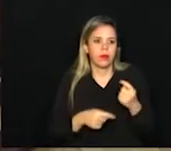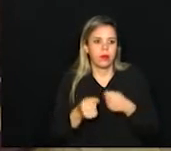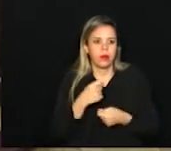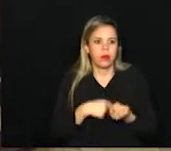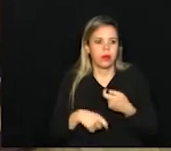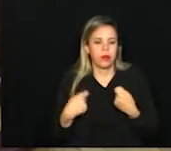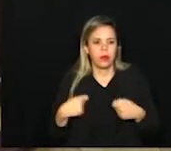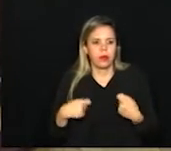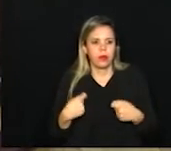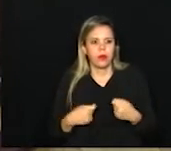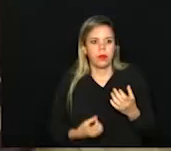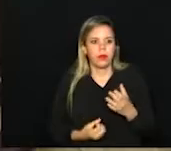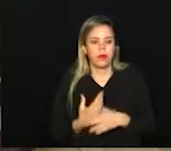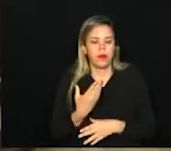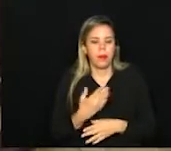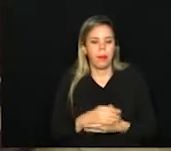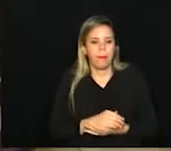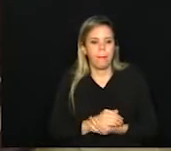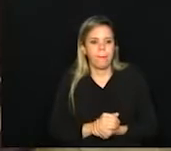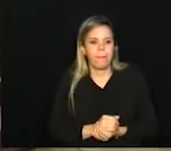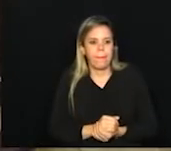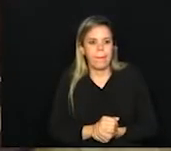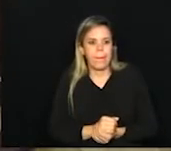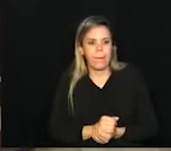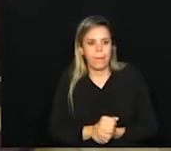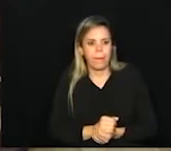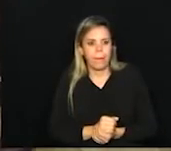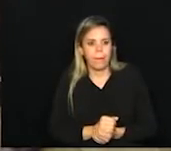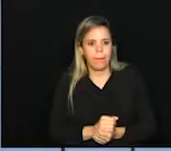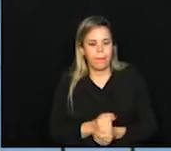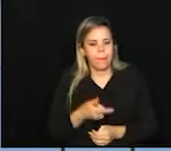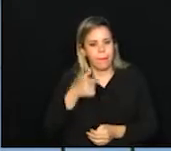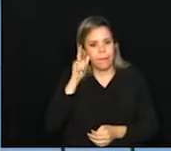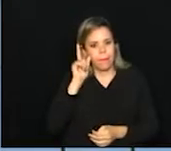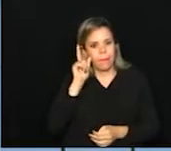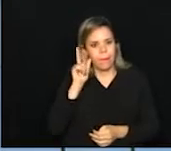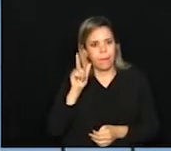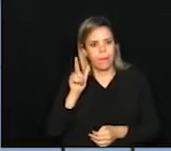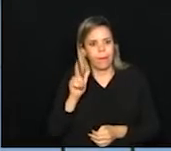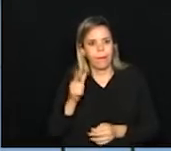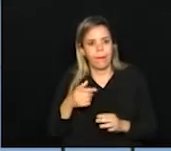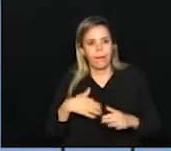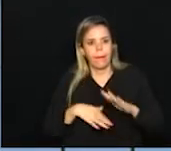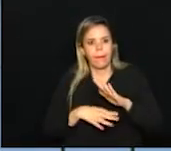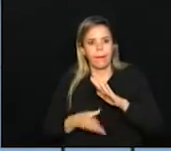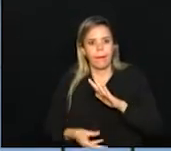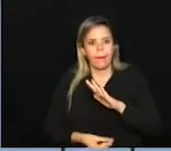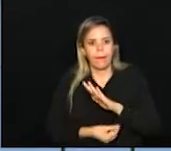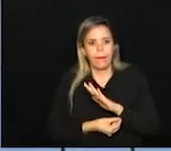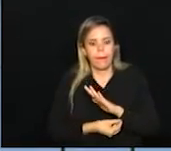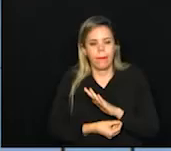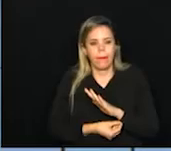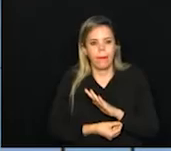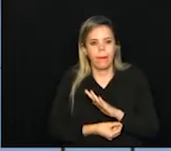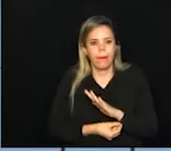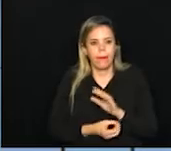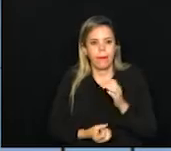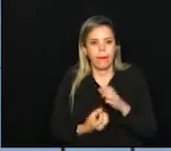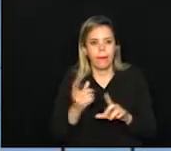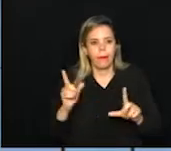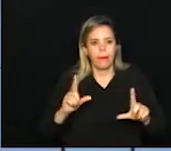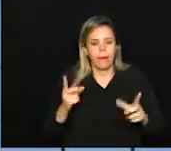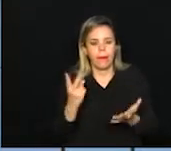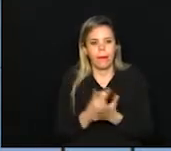que precisa acontecer, Mirna Abreu. Você já tinha adiantado ontem que, inclusive, o Câmara Total estava no ar e acontecia ao mesmo